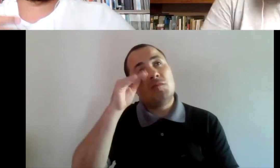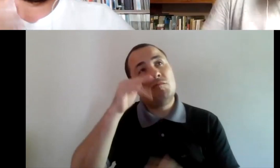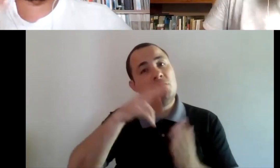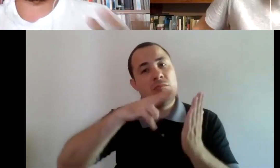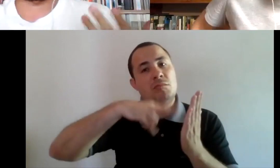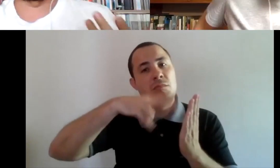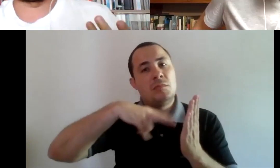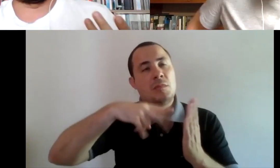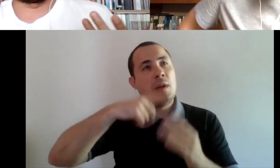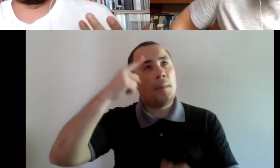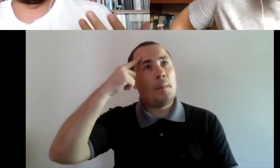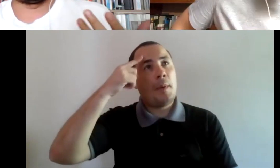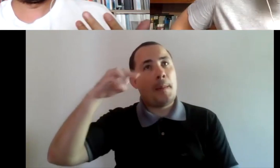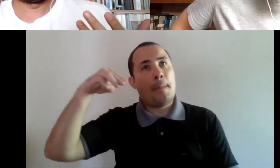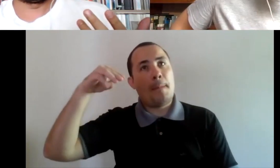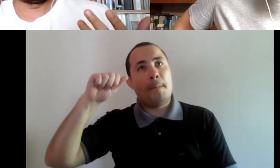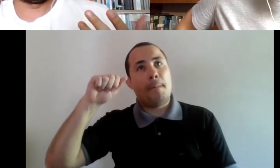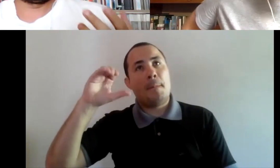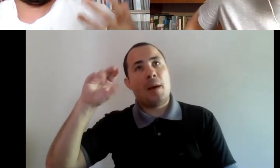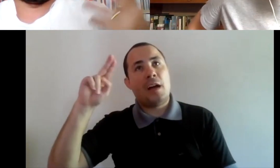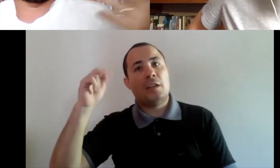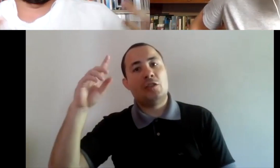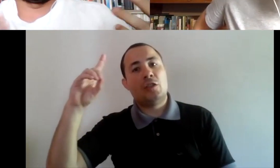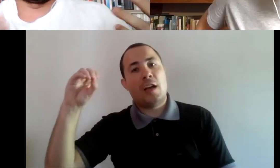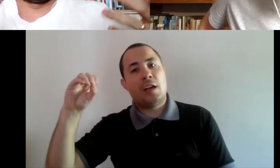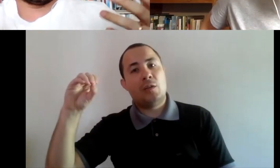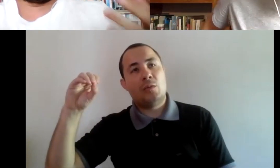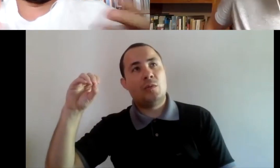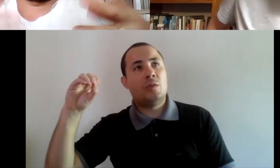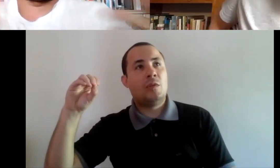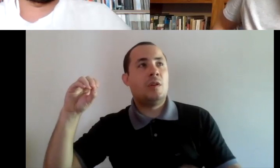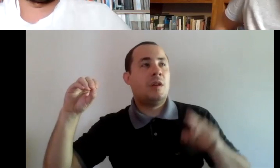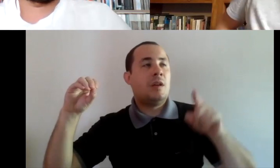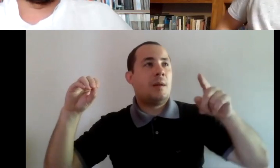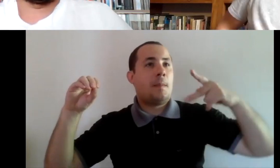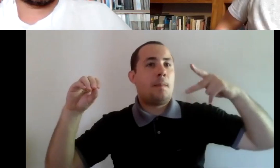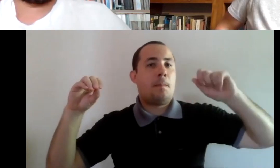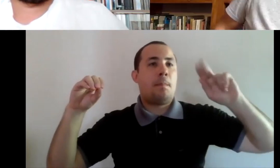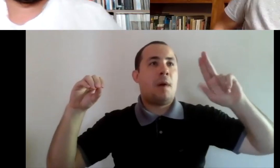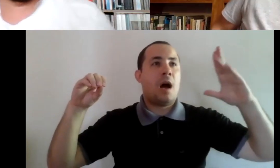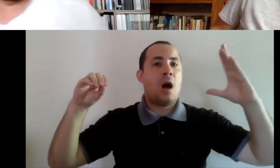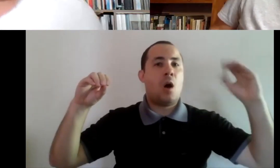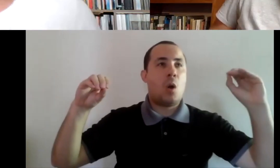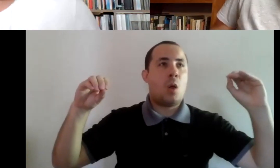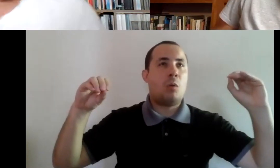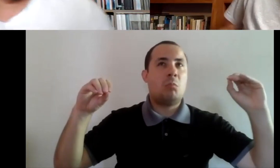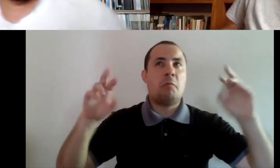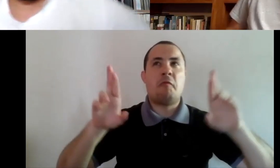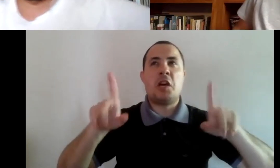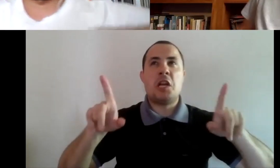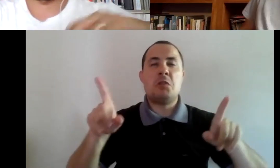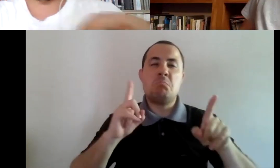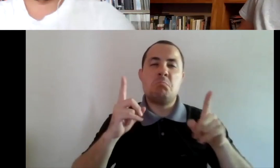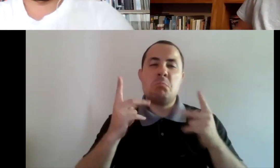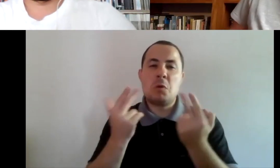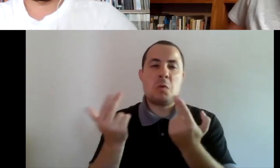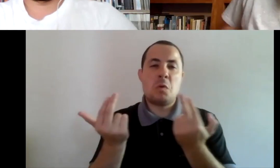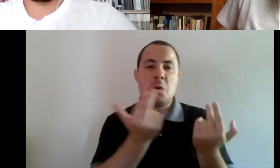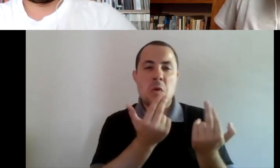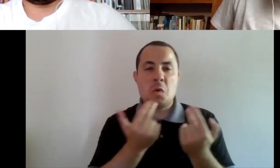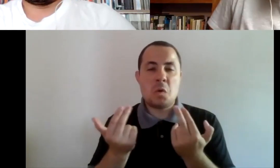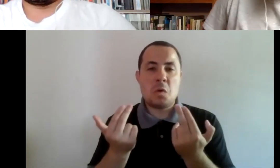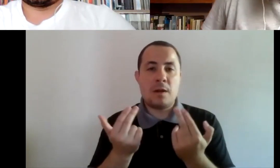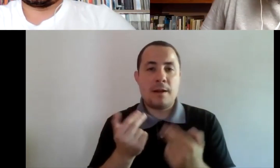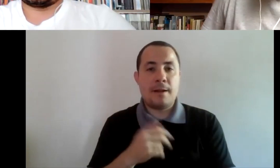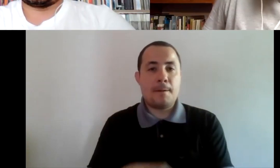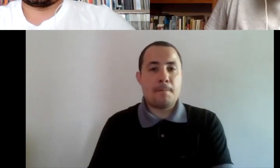entre Machado de Assis e Paulo Coelho, né? Ele não vai fazer, eles pertencem ao mesmo universo, né? Mas é muito interessante, porque